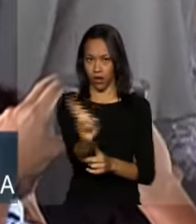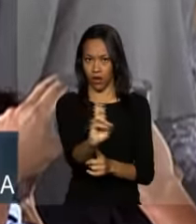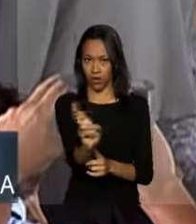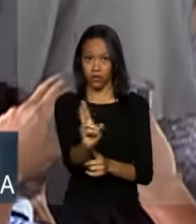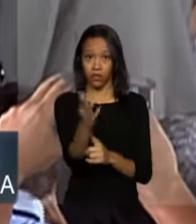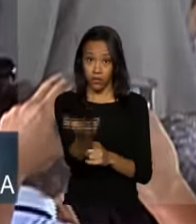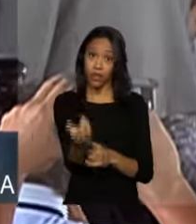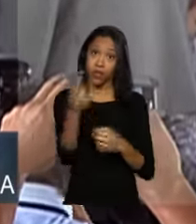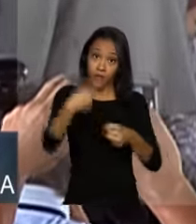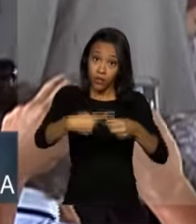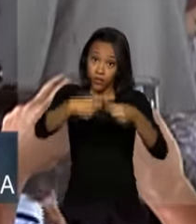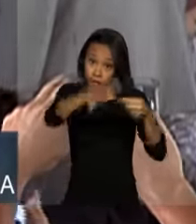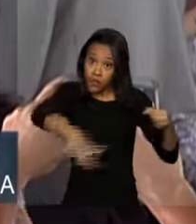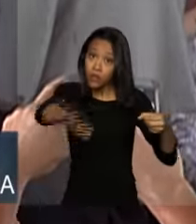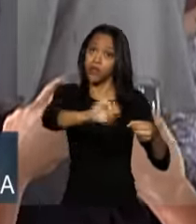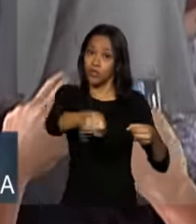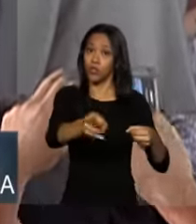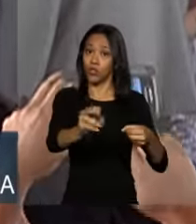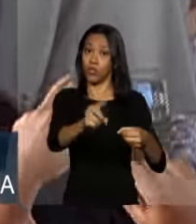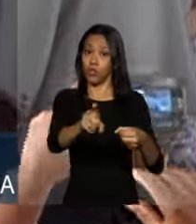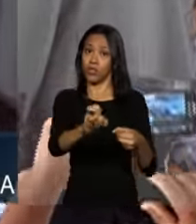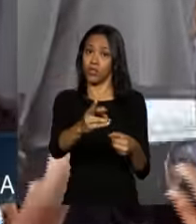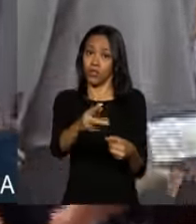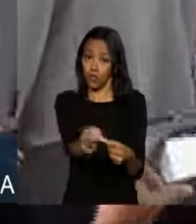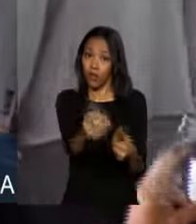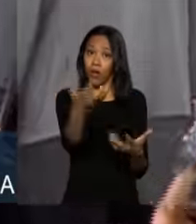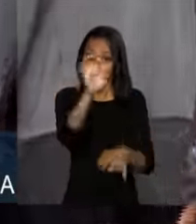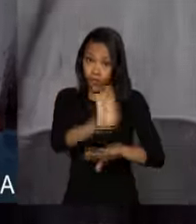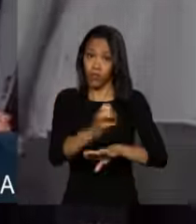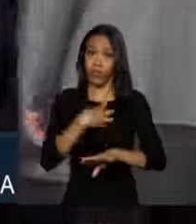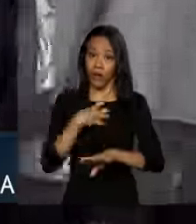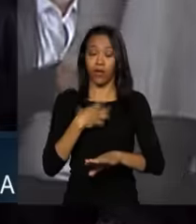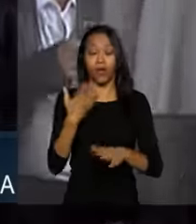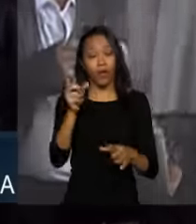caso de Juazeiro, na Bahia, cidade